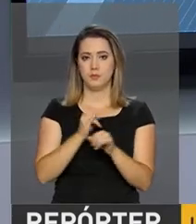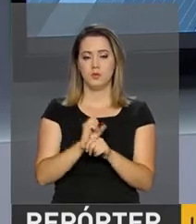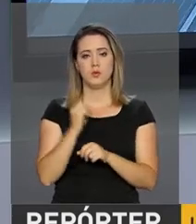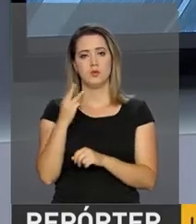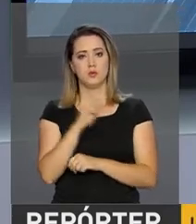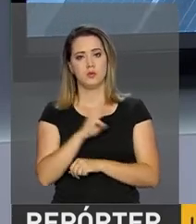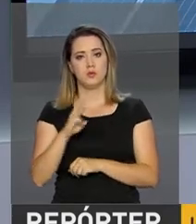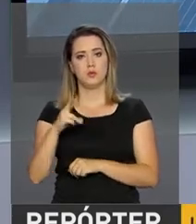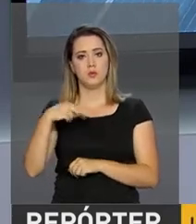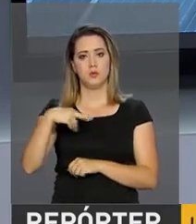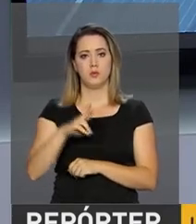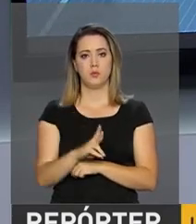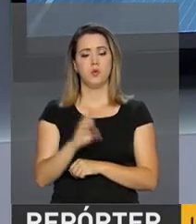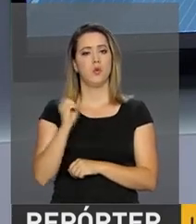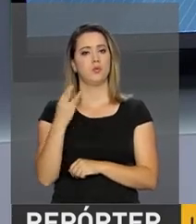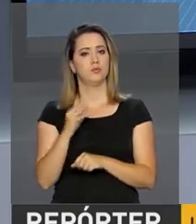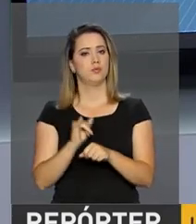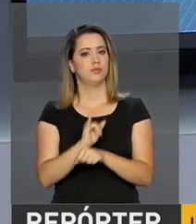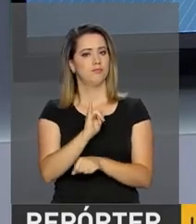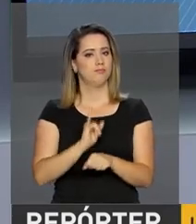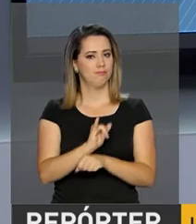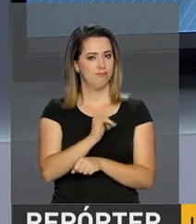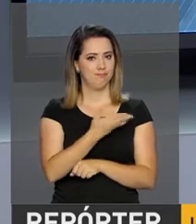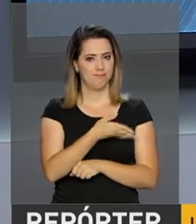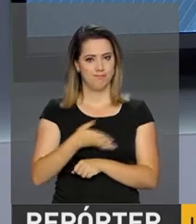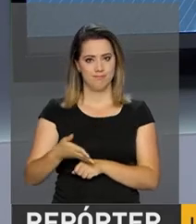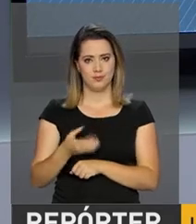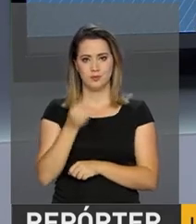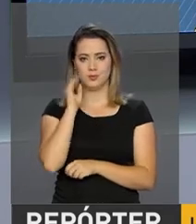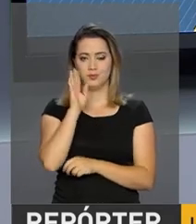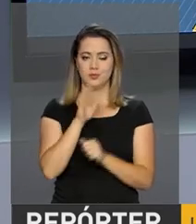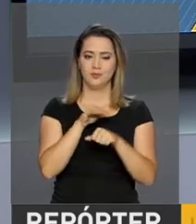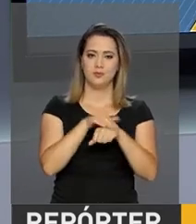internet, no site da NBR ou em nosso canal no YouTube.